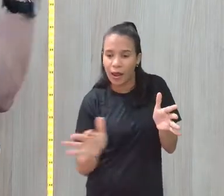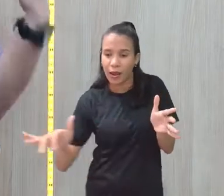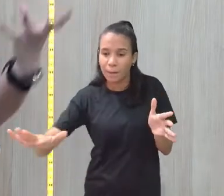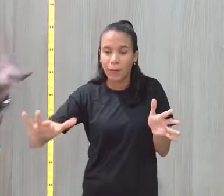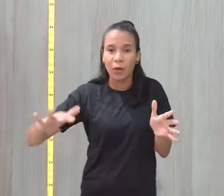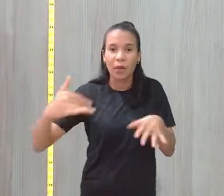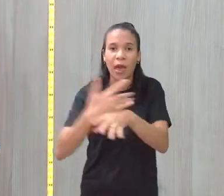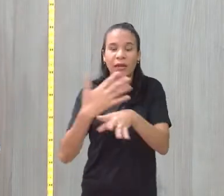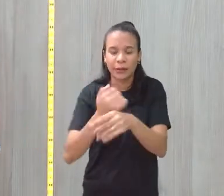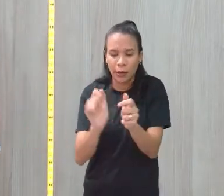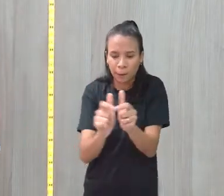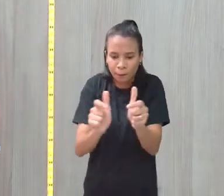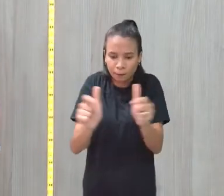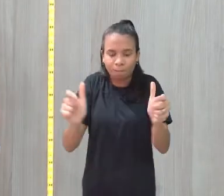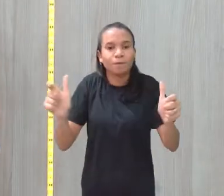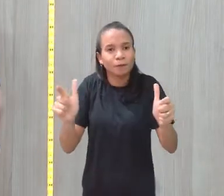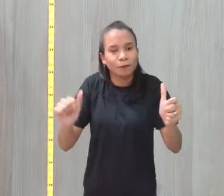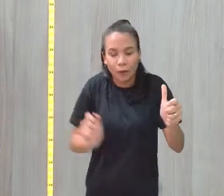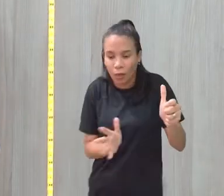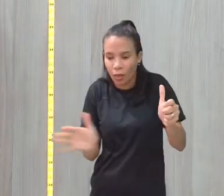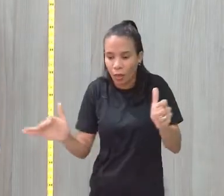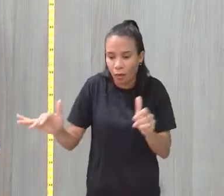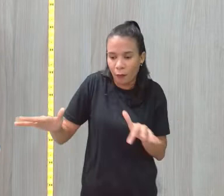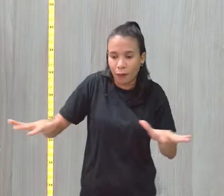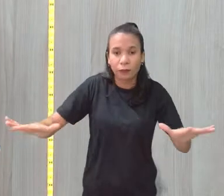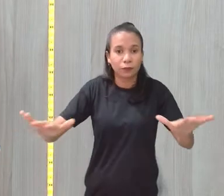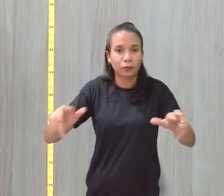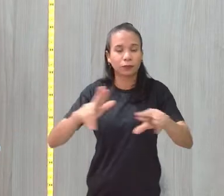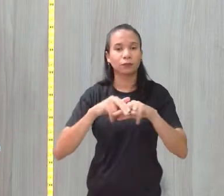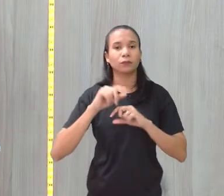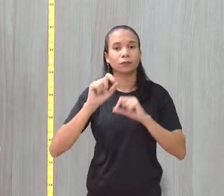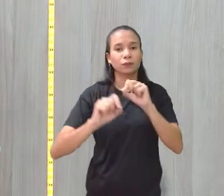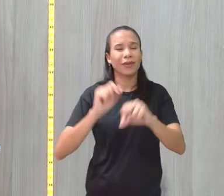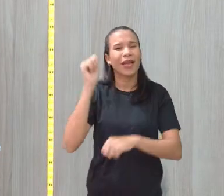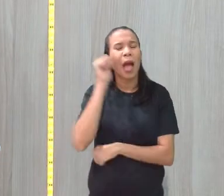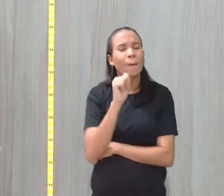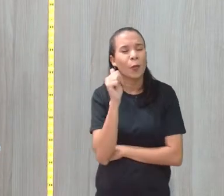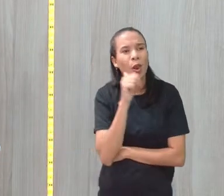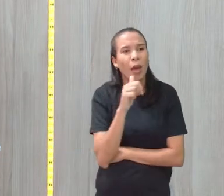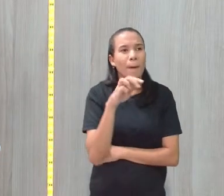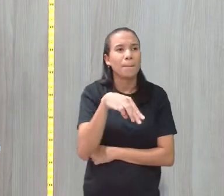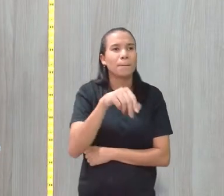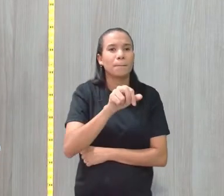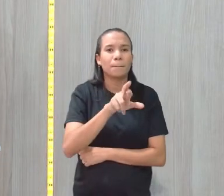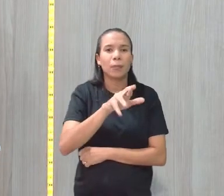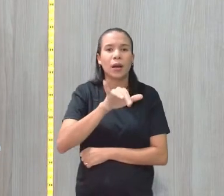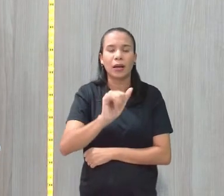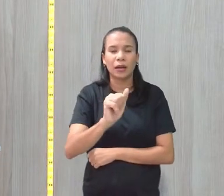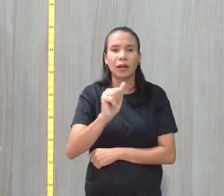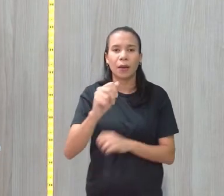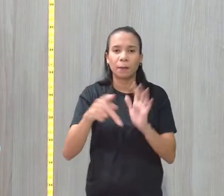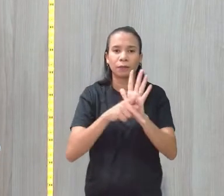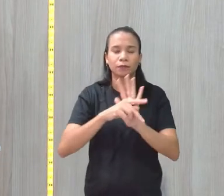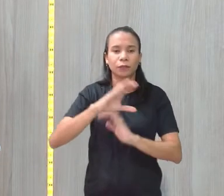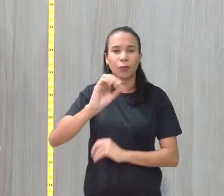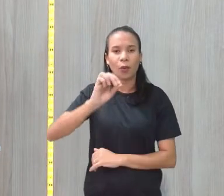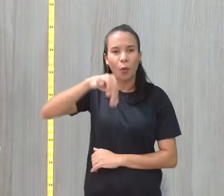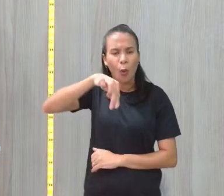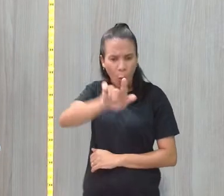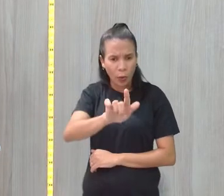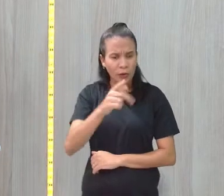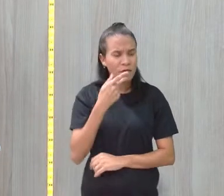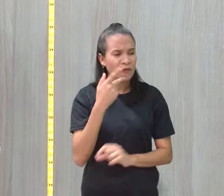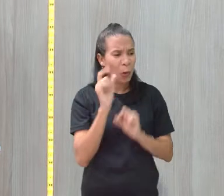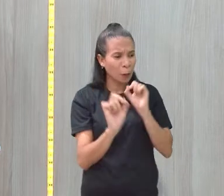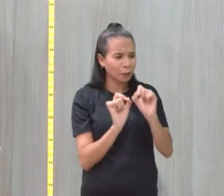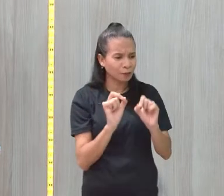assim, vai crescendo em torno do rio, né? E aí, a moça falou, né? A moça da ONG Capibá, ela disse